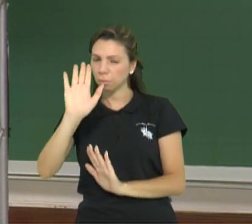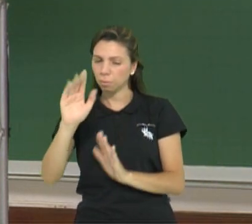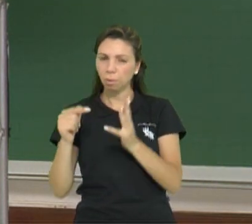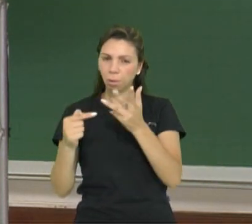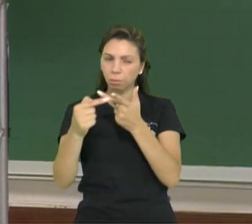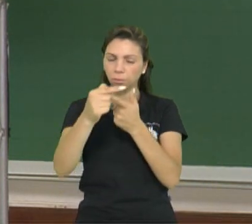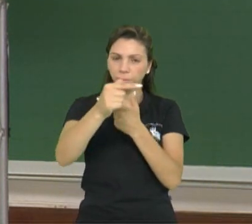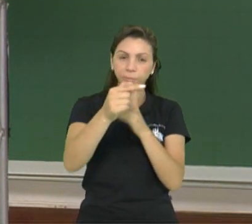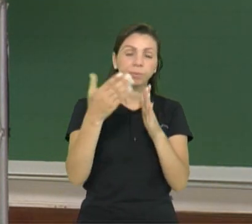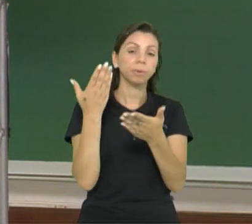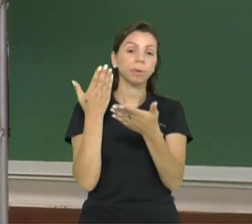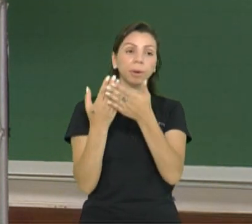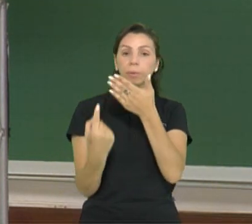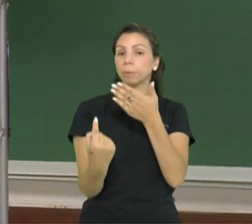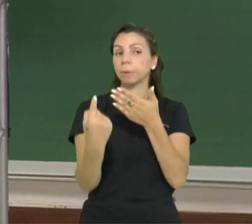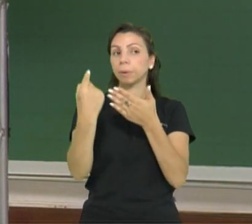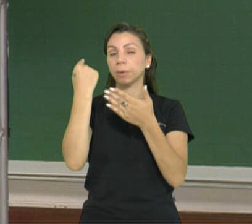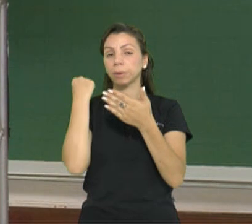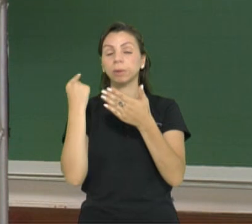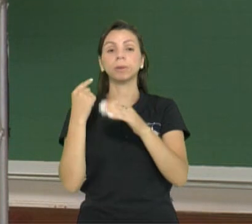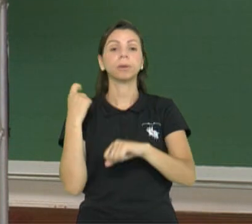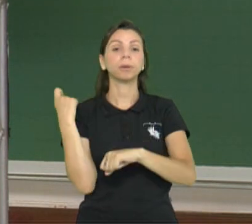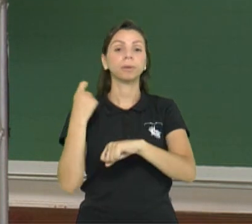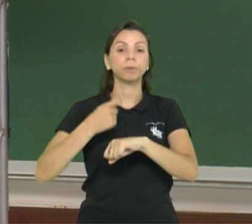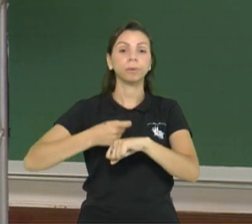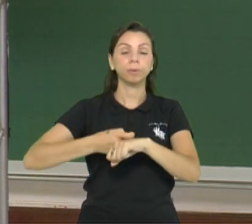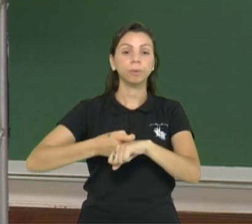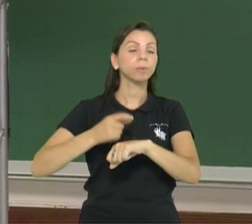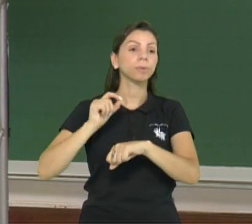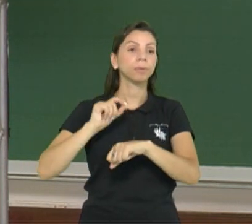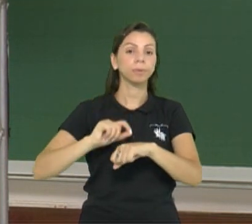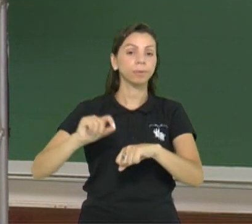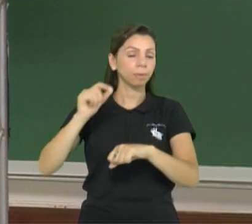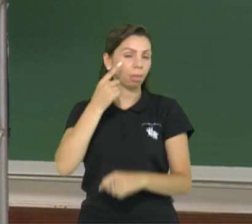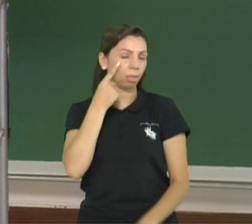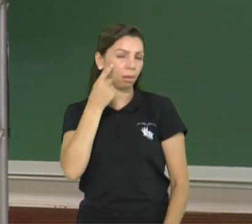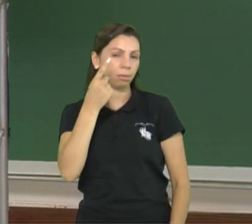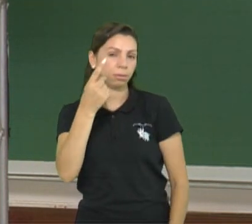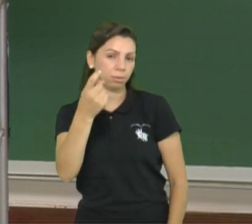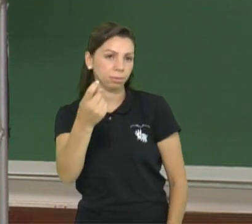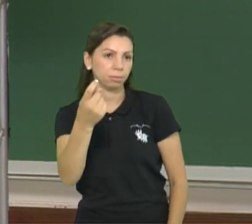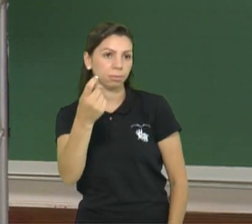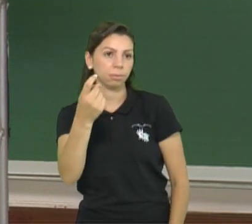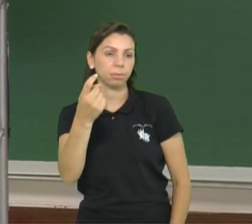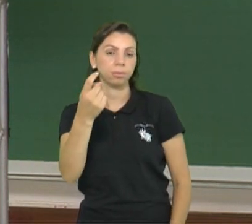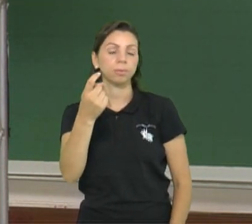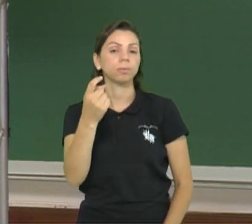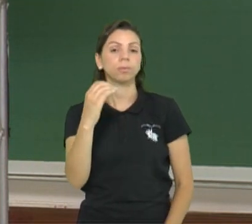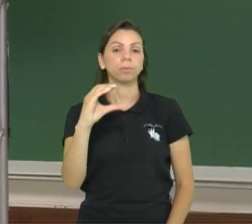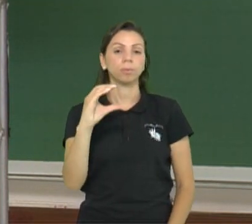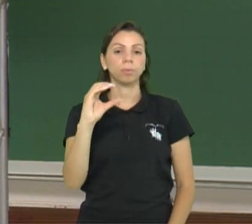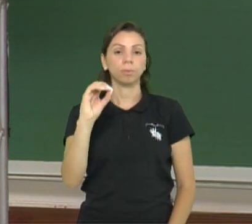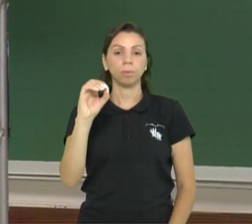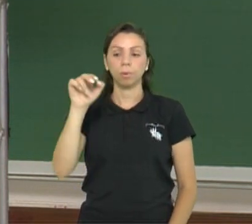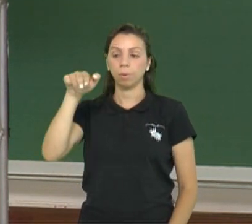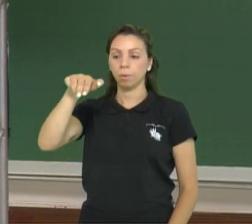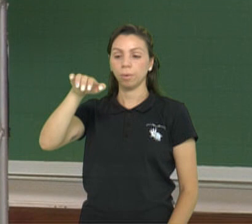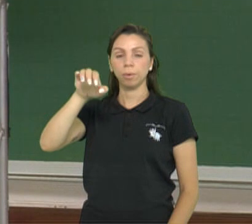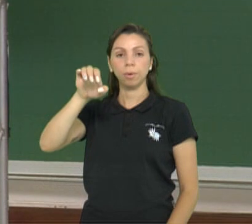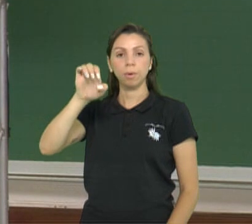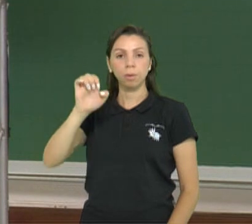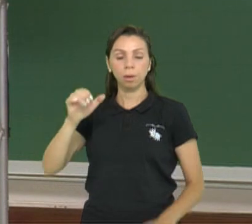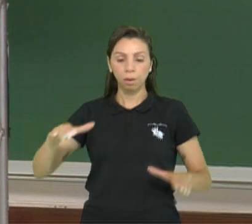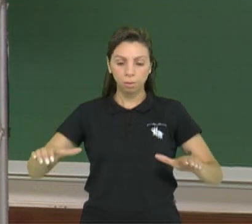a gente trabalhou um sólido, uma representação sólido bastante interessante, que era o nosso cone. Porque o